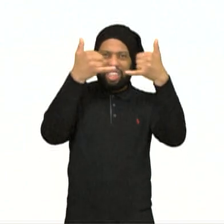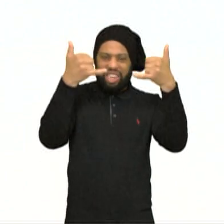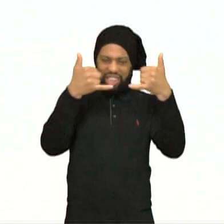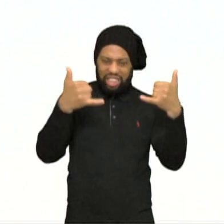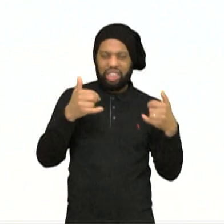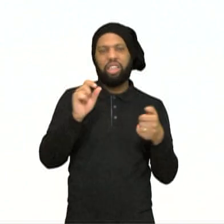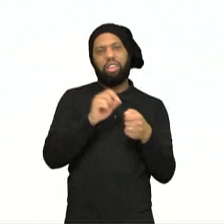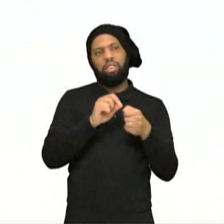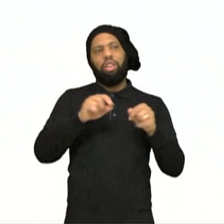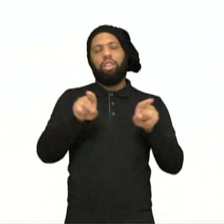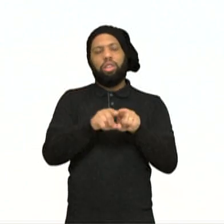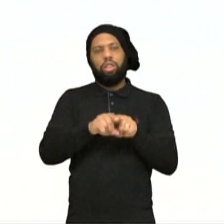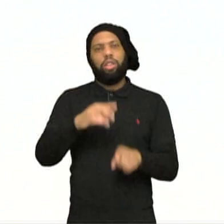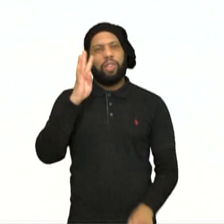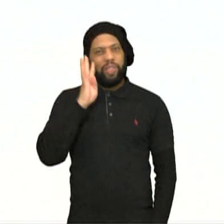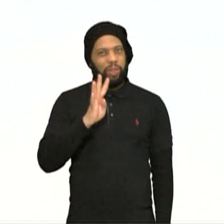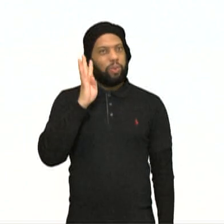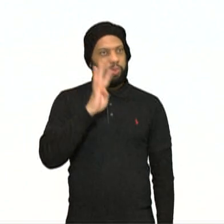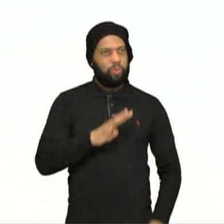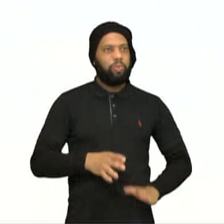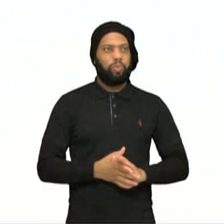né? Então é bem bacana.